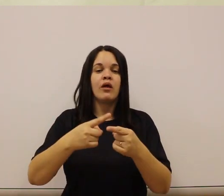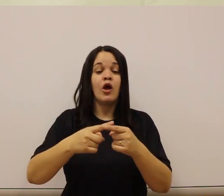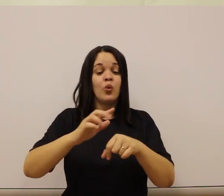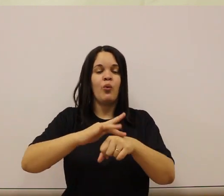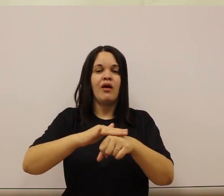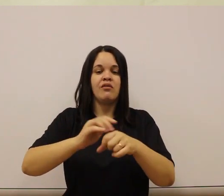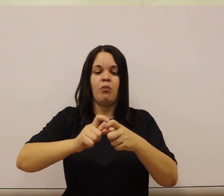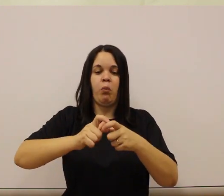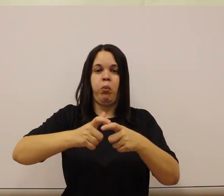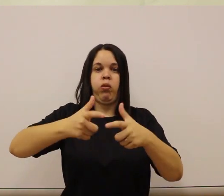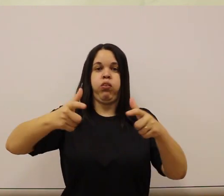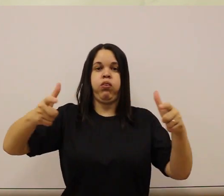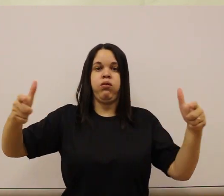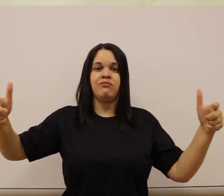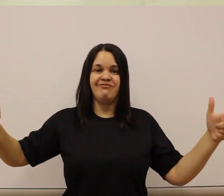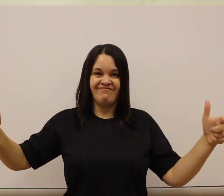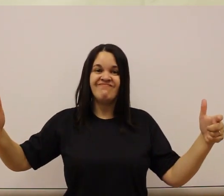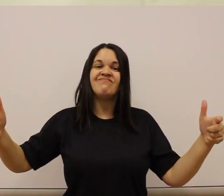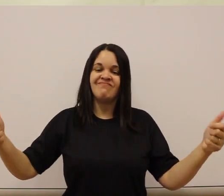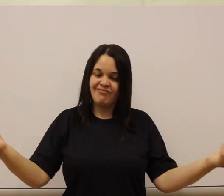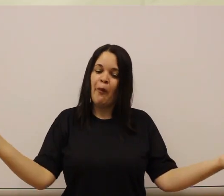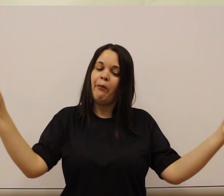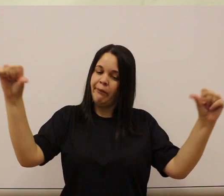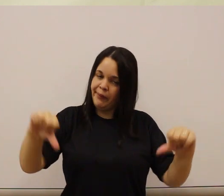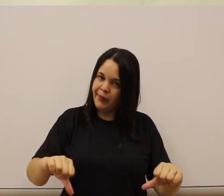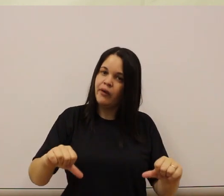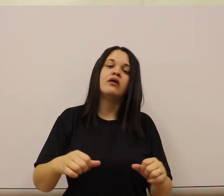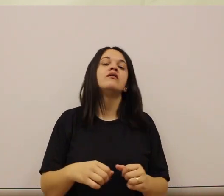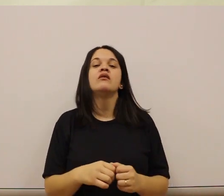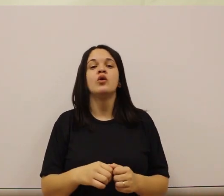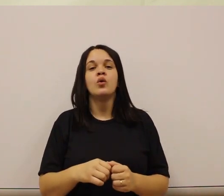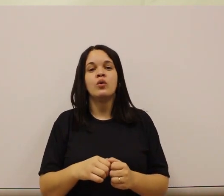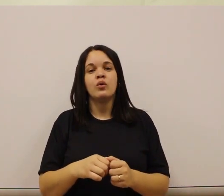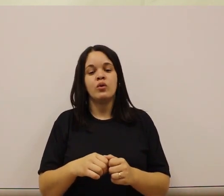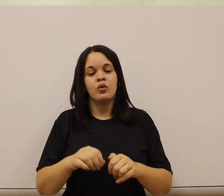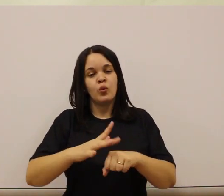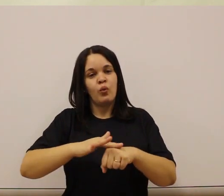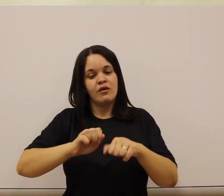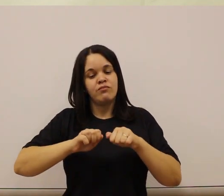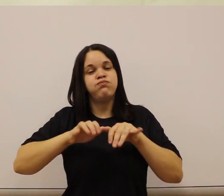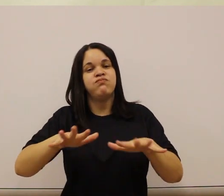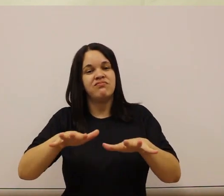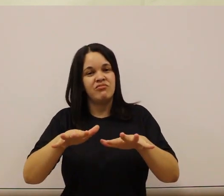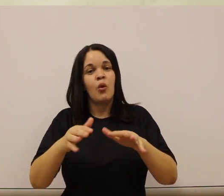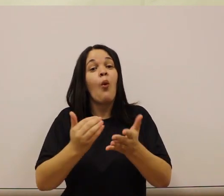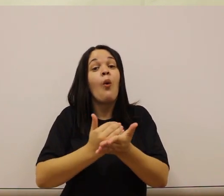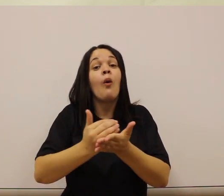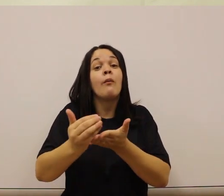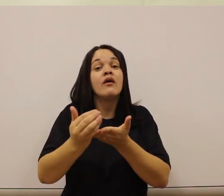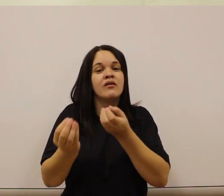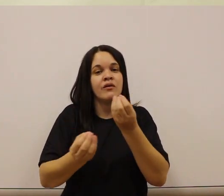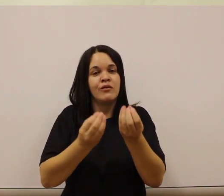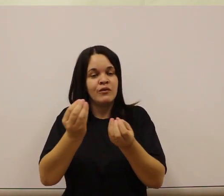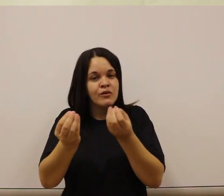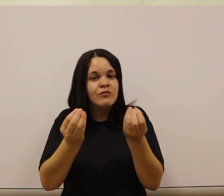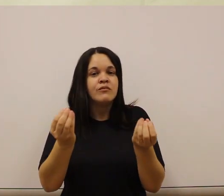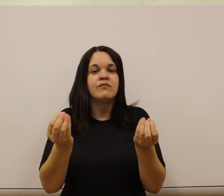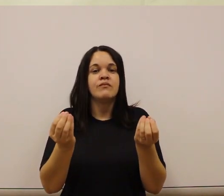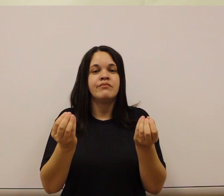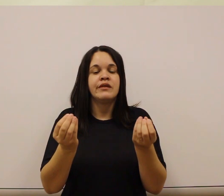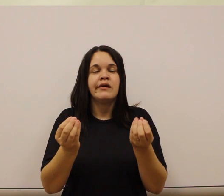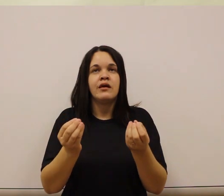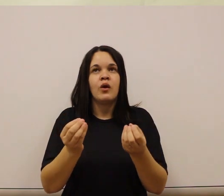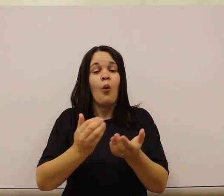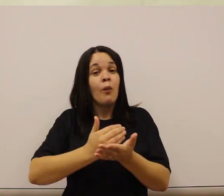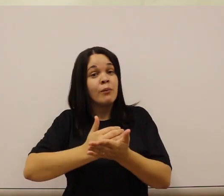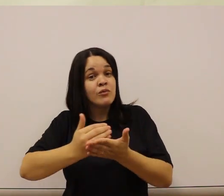voltou a crescer. Então, ela aumentou de novo. O surto de 1980, a forte educação, ela causou